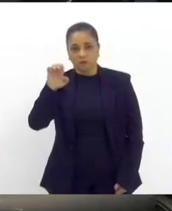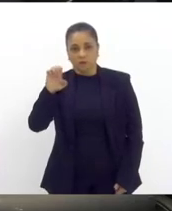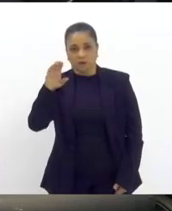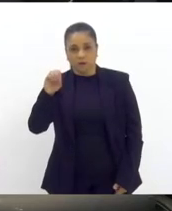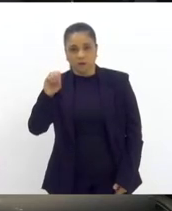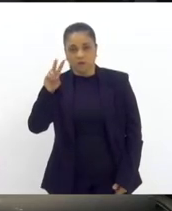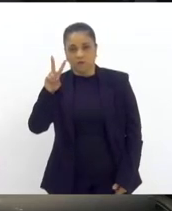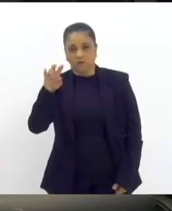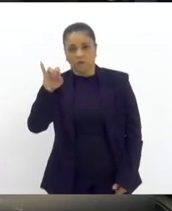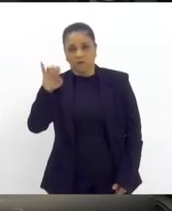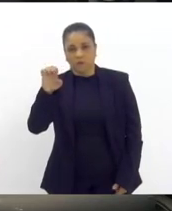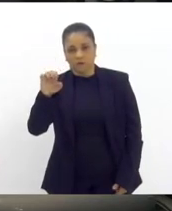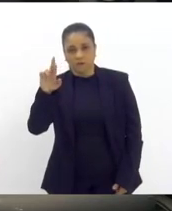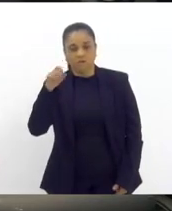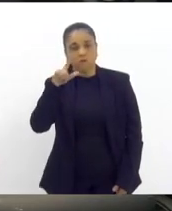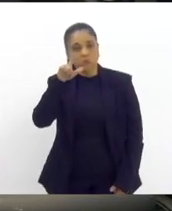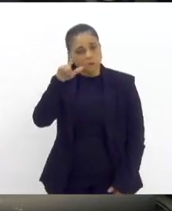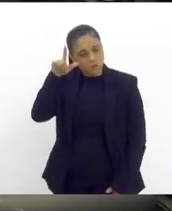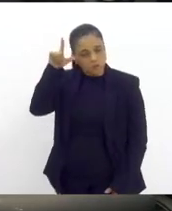deputada Lucinha